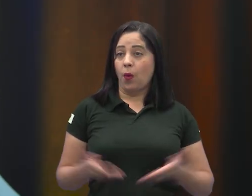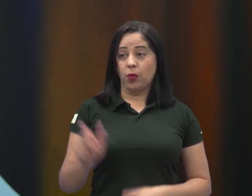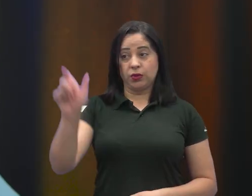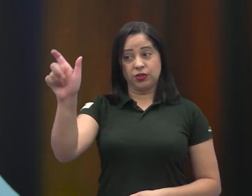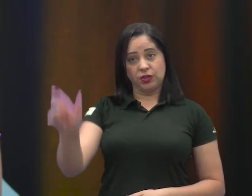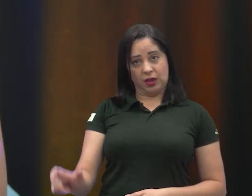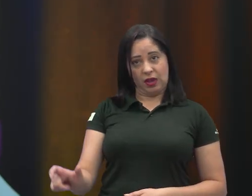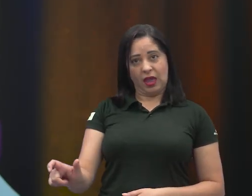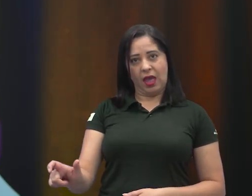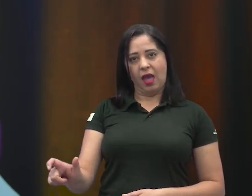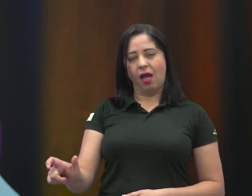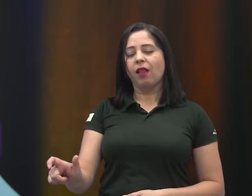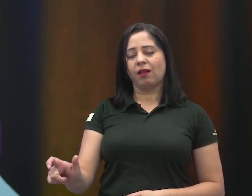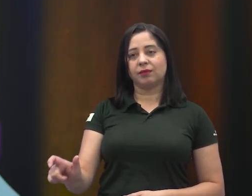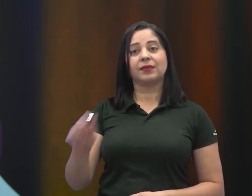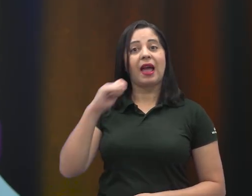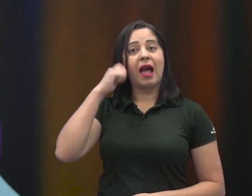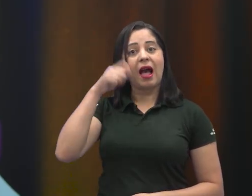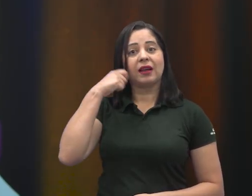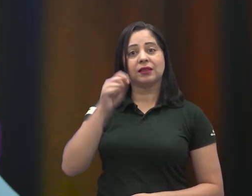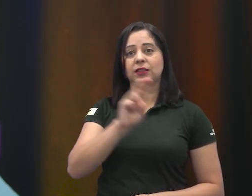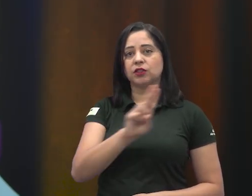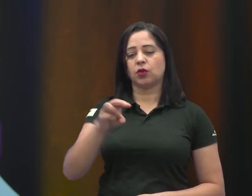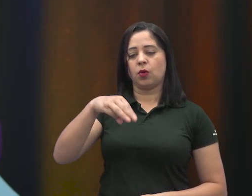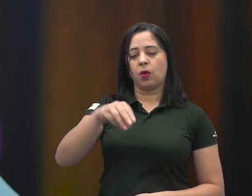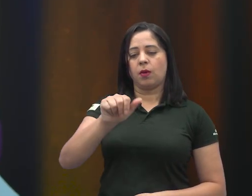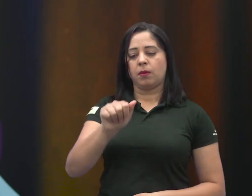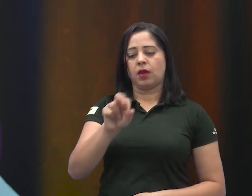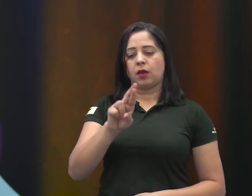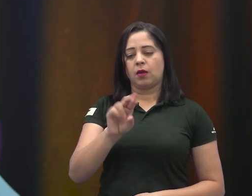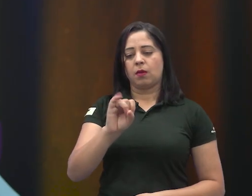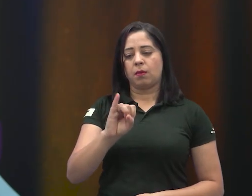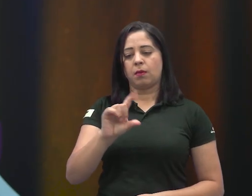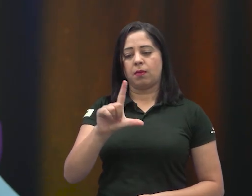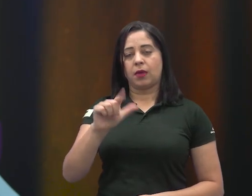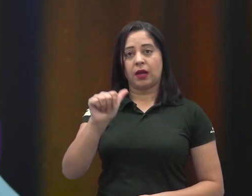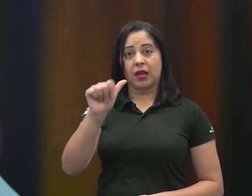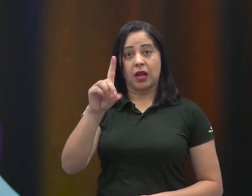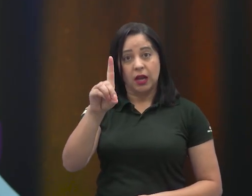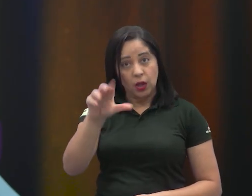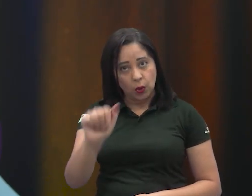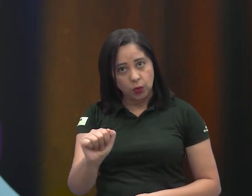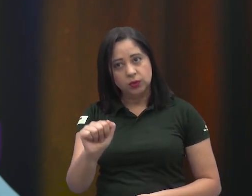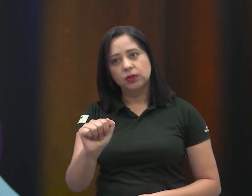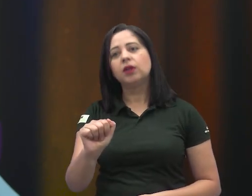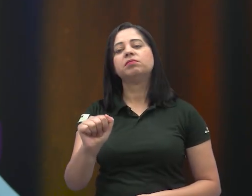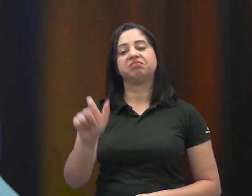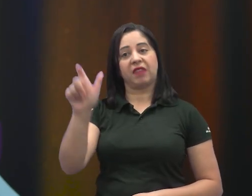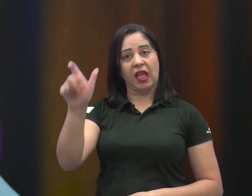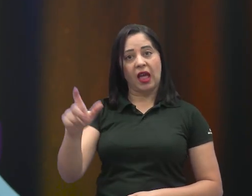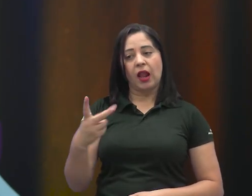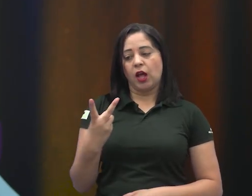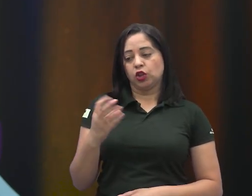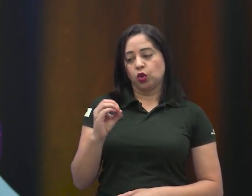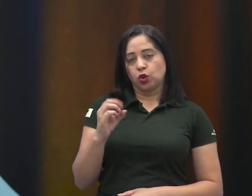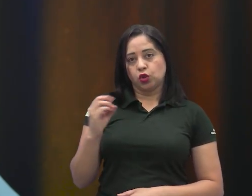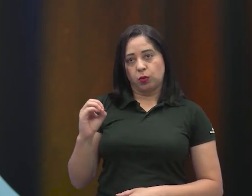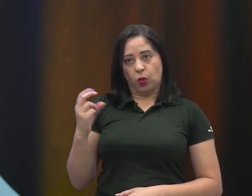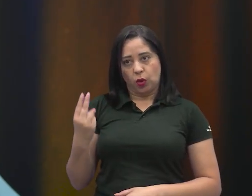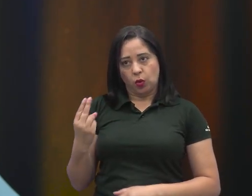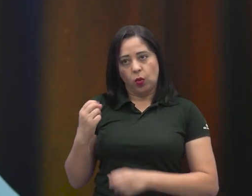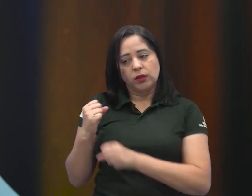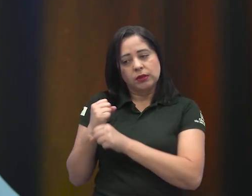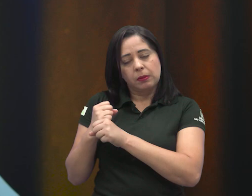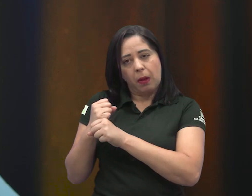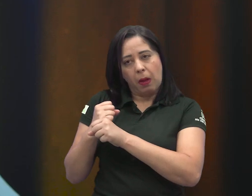Recebemos hoje a talentosa atriz Marilda Carvalho, que encontrou no palco sua razão de ser desde 2002. Com um